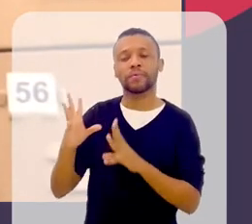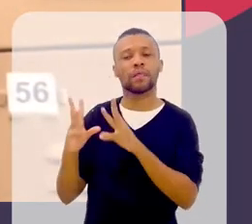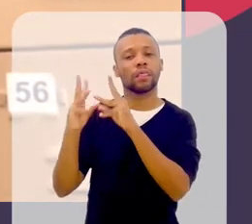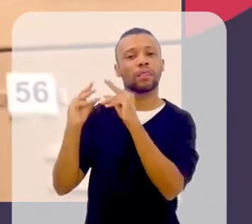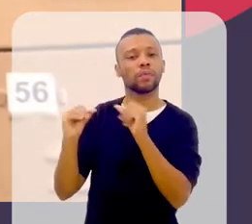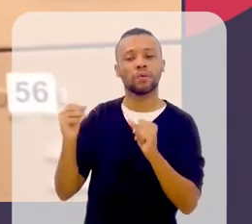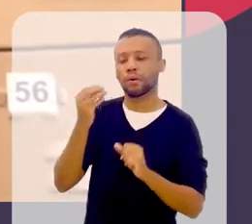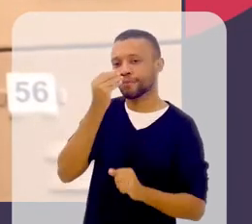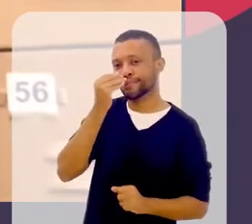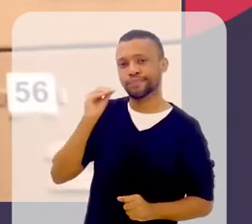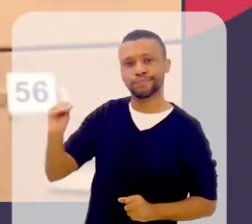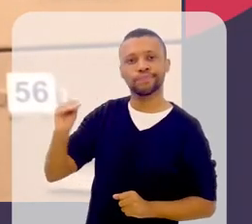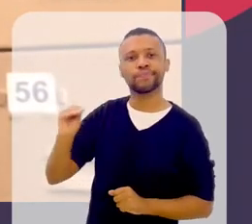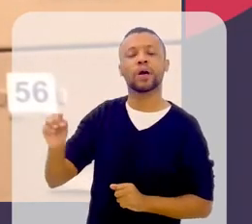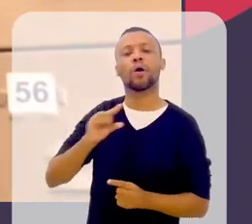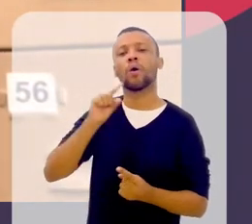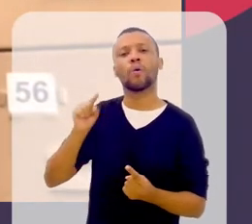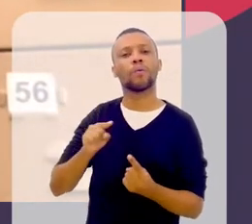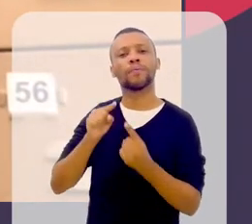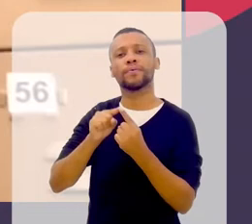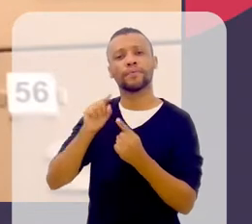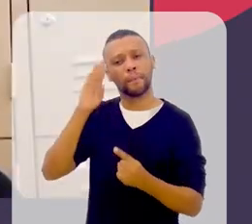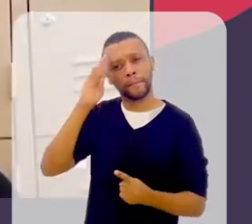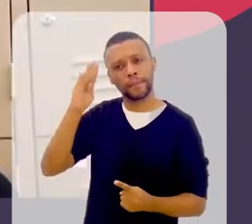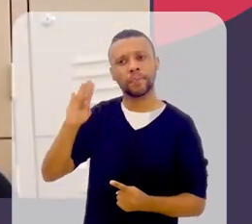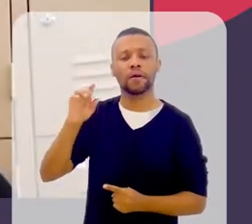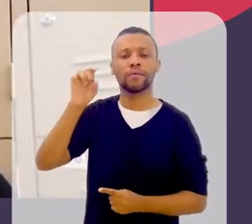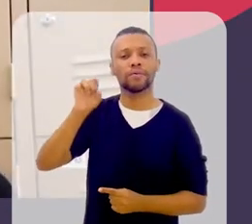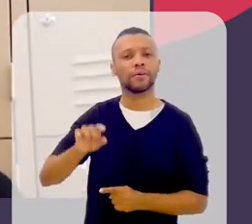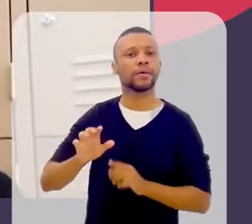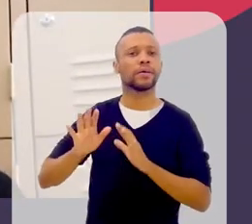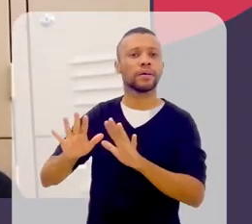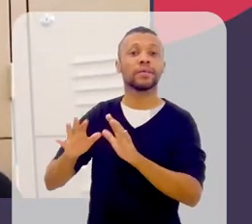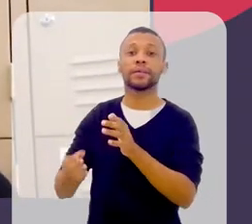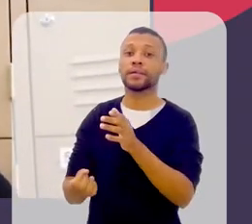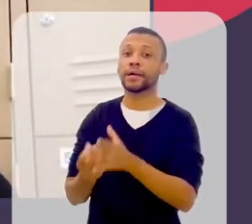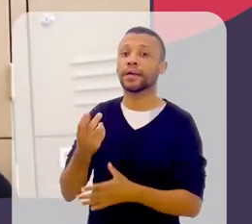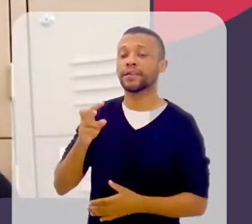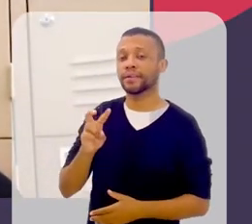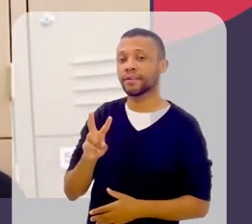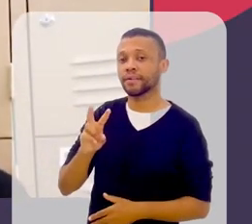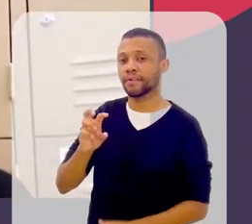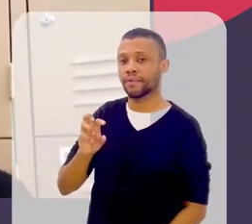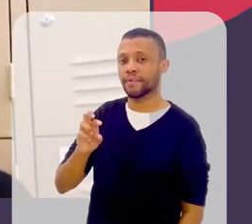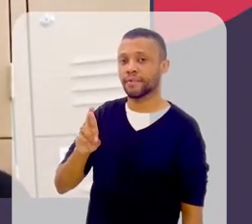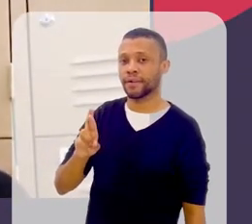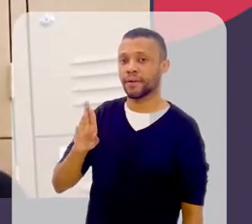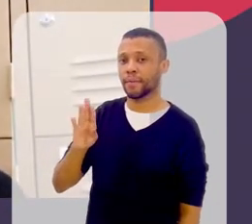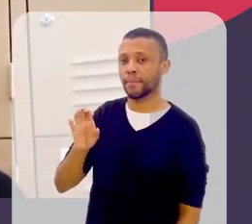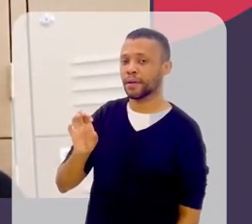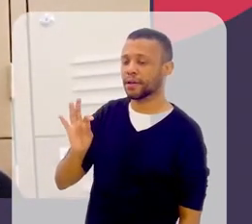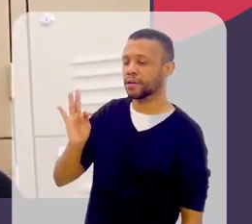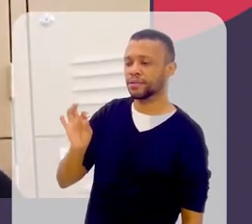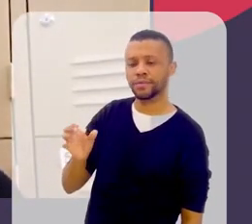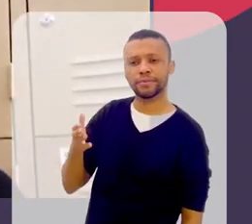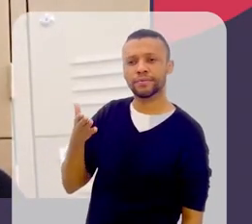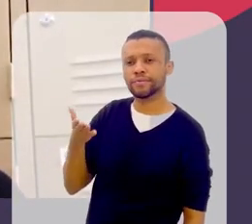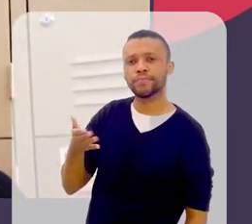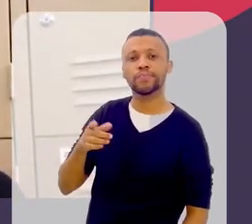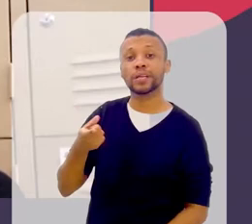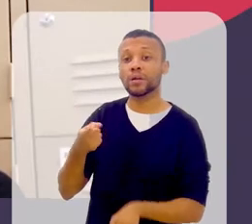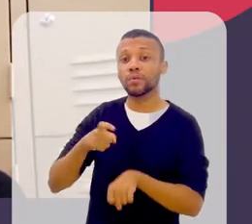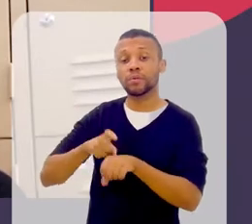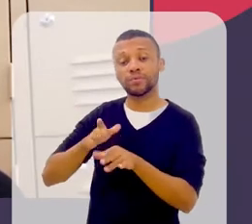esquecidas. Então, o objetivo assim, principal foi esse, né? Criar esse verbete. E aí, o